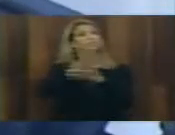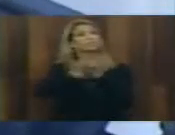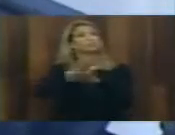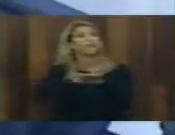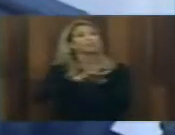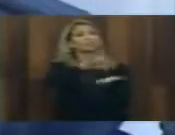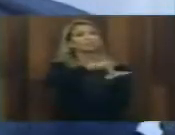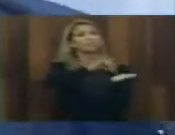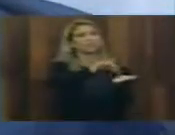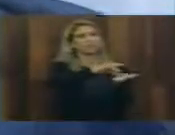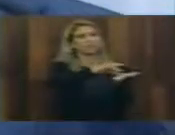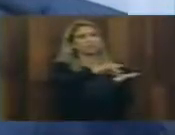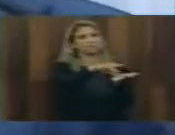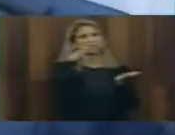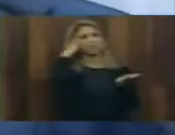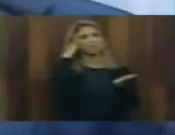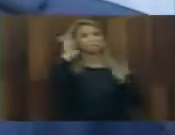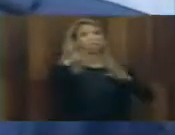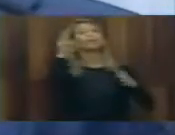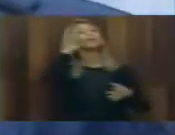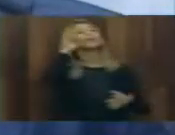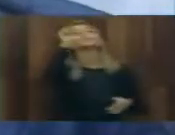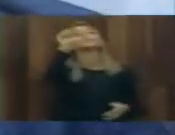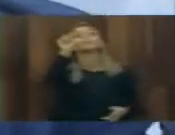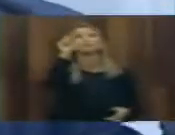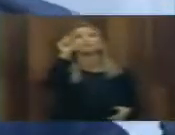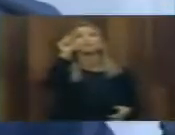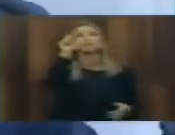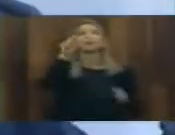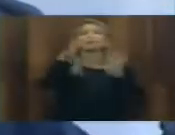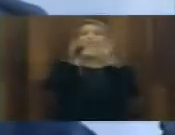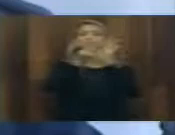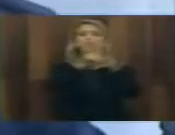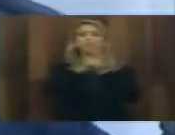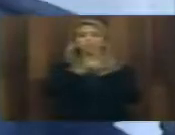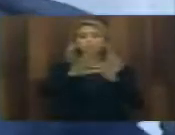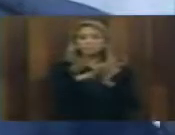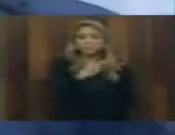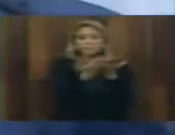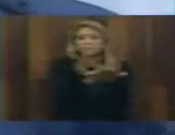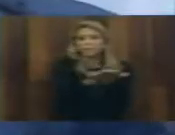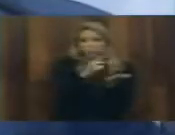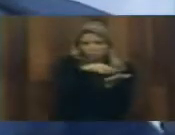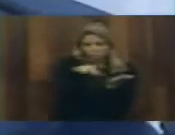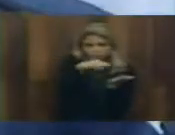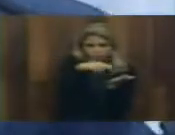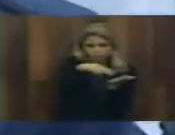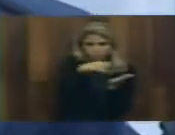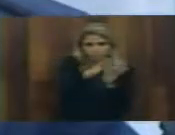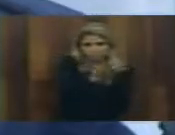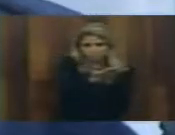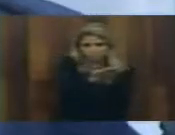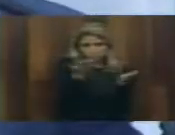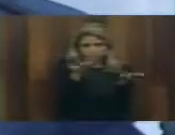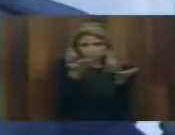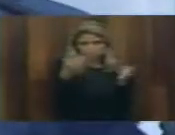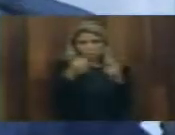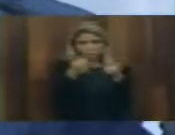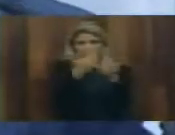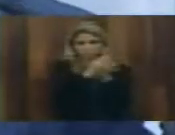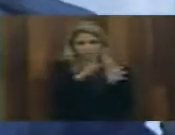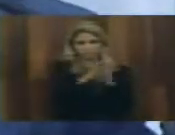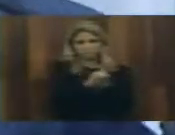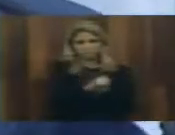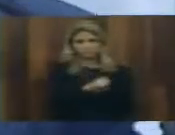Peçanha. E aí eu lembro mais um ditado que não é tão popular, é um ditado bíblico, e para encerrar, né, muitas vezes você